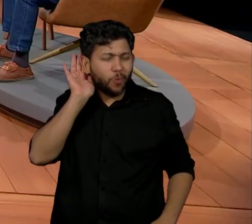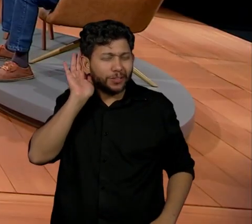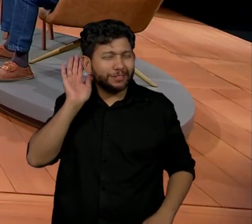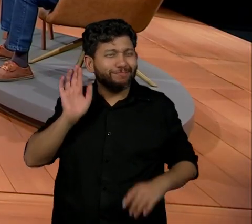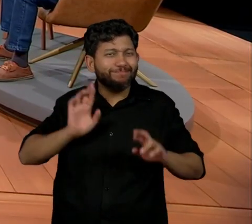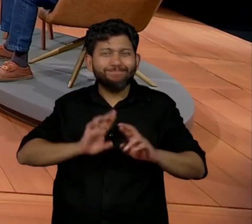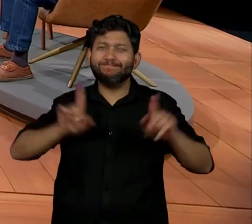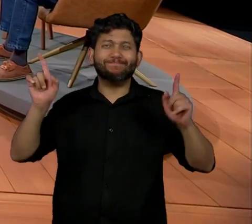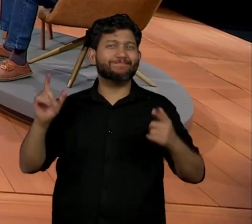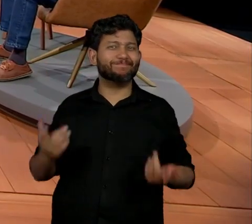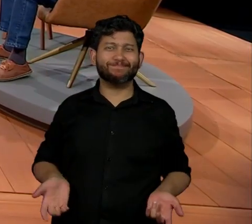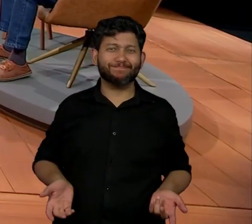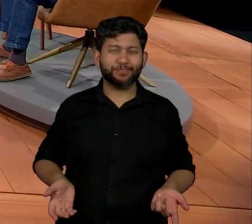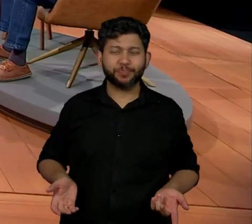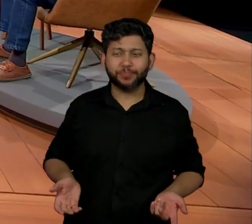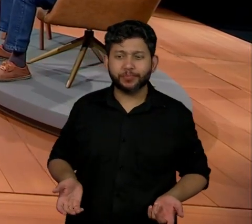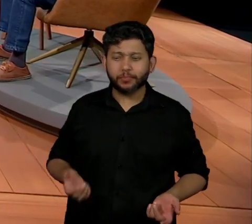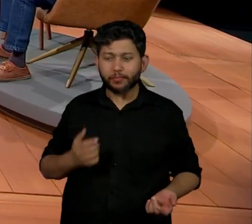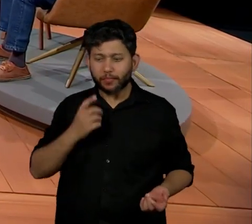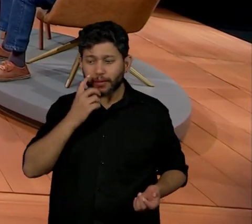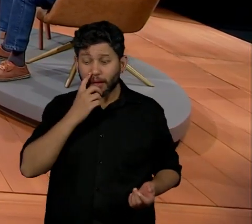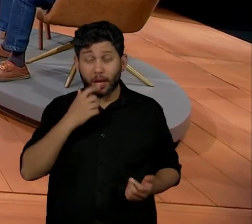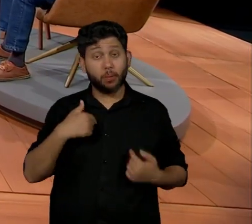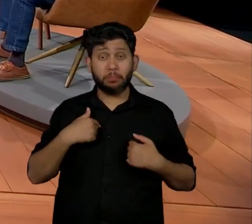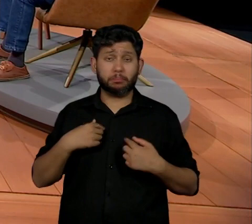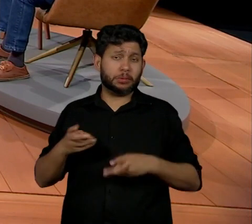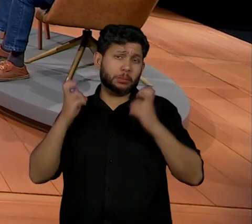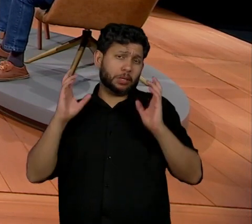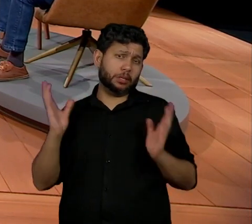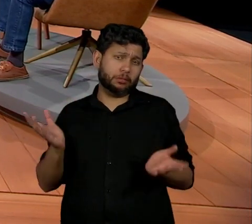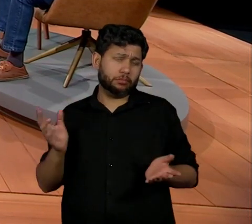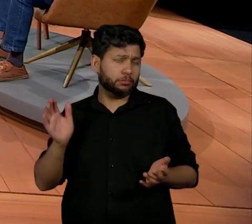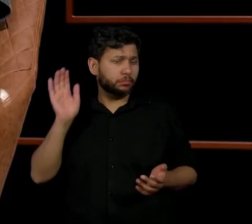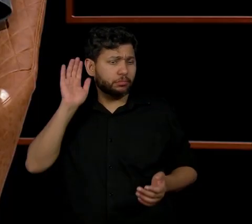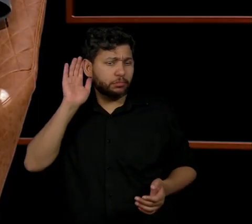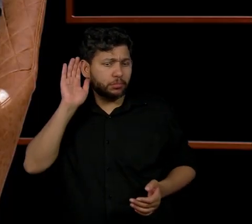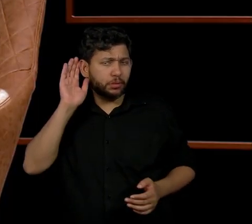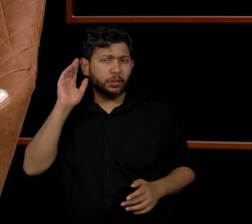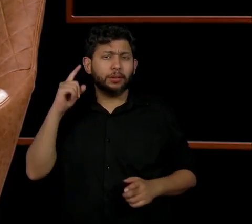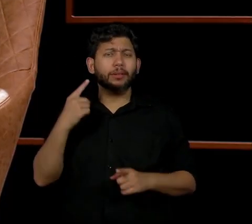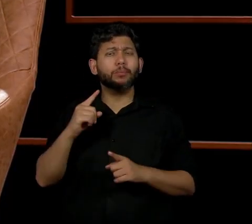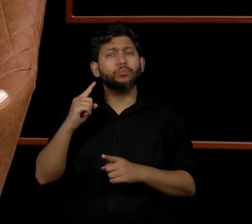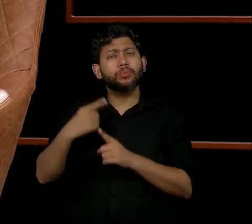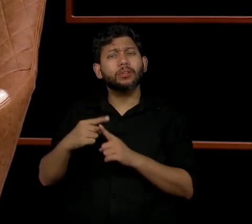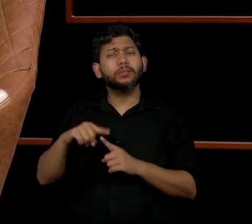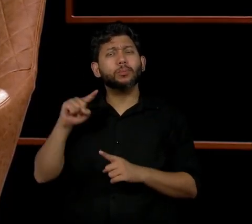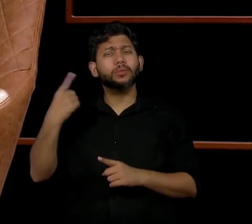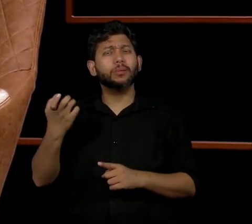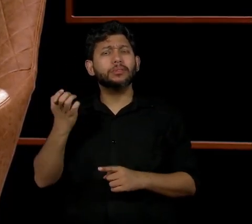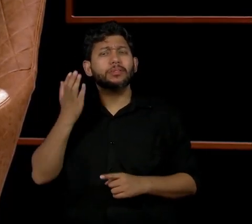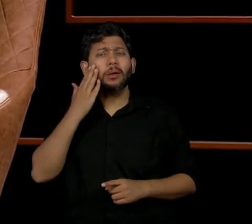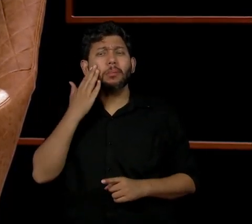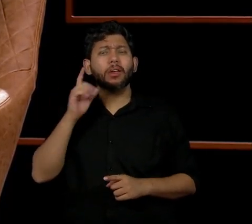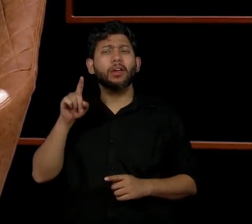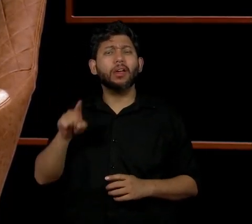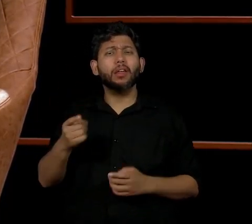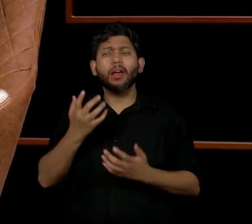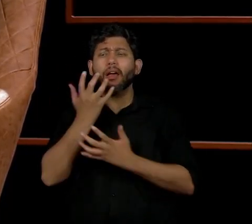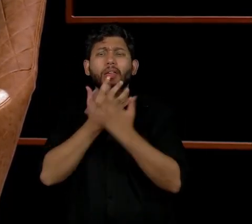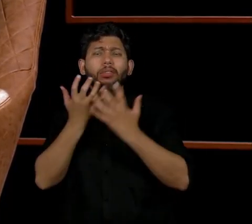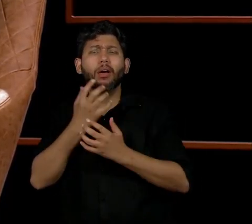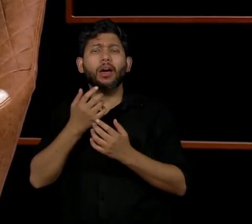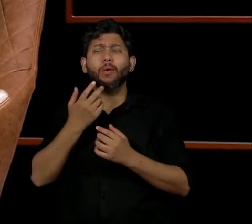época. A primeira impressão foi essa. Depois eu quis saber, eu falei, quero saber o que esse cara está